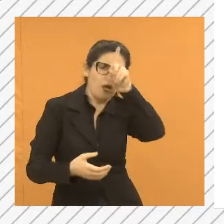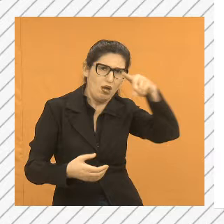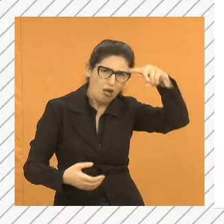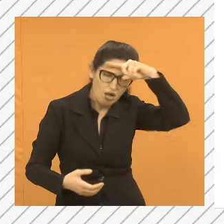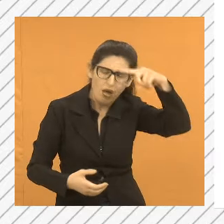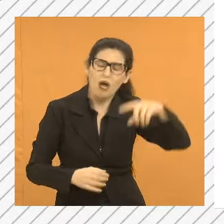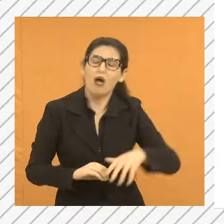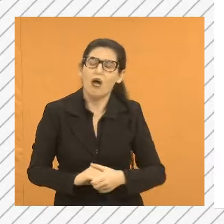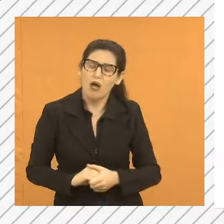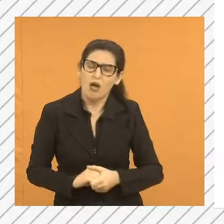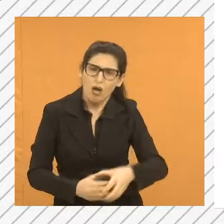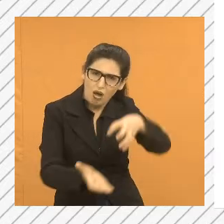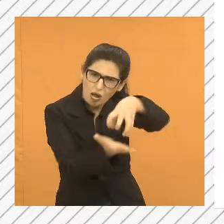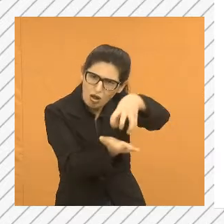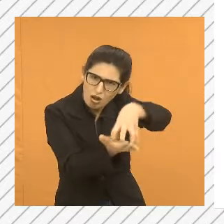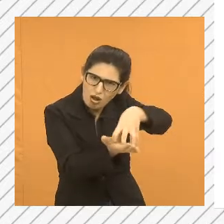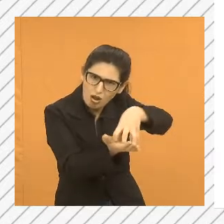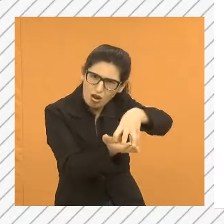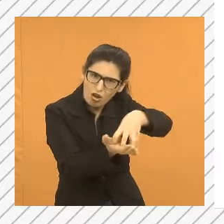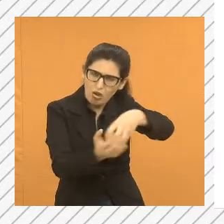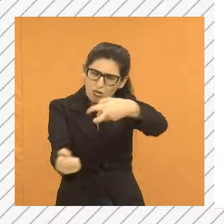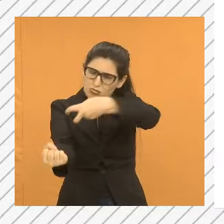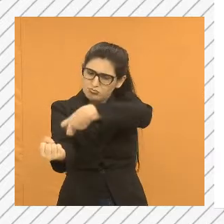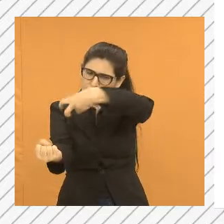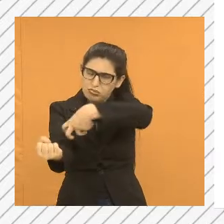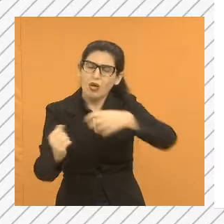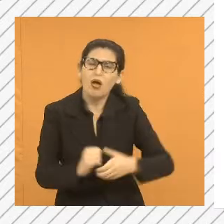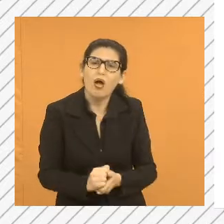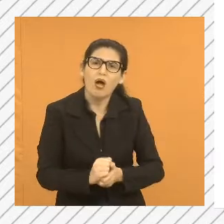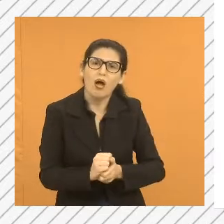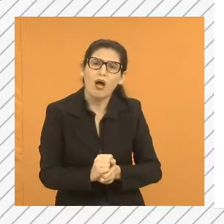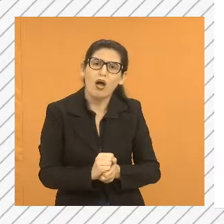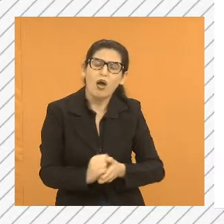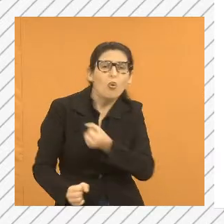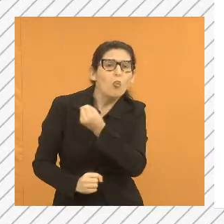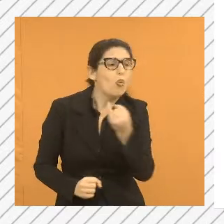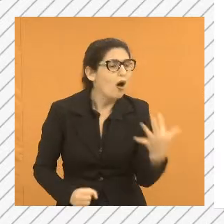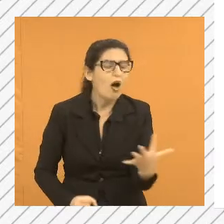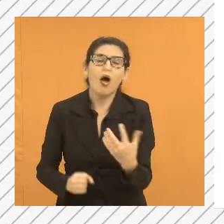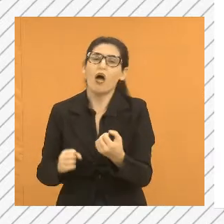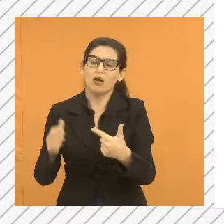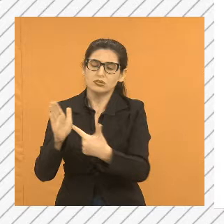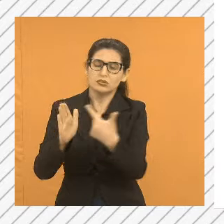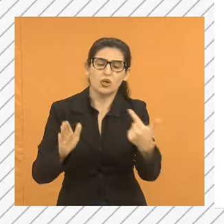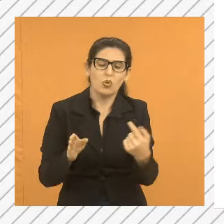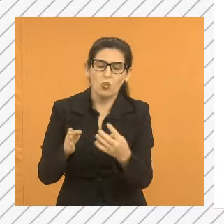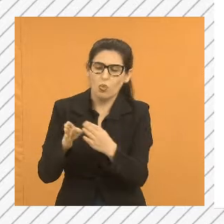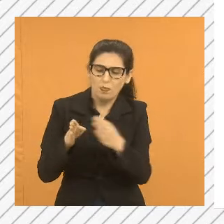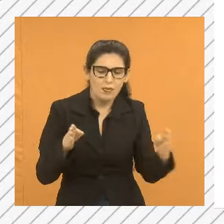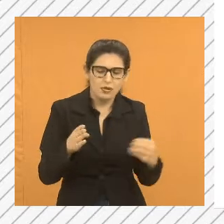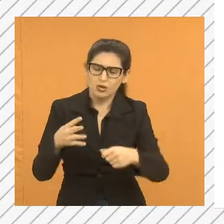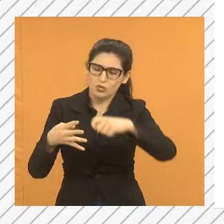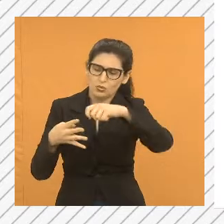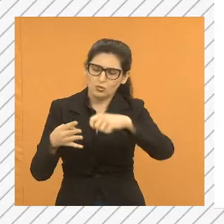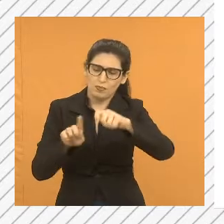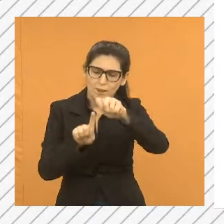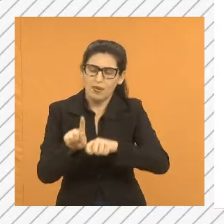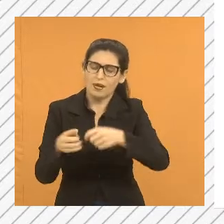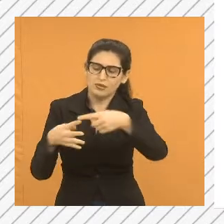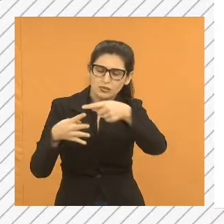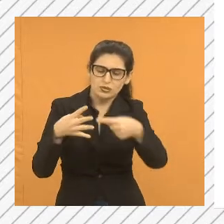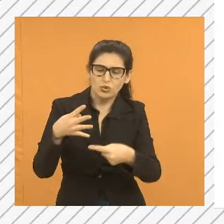Nós temos, neste gráfico, a produção do segundo quadrimestre de 2017, que,